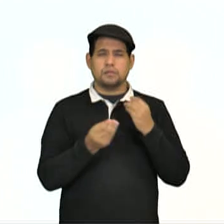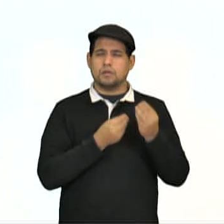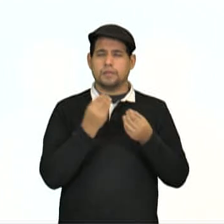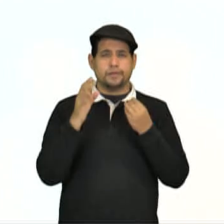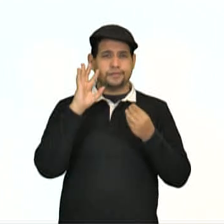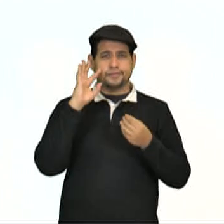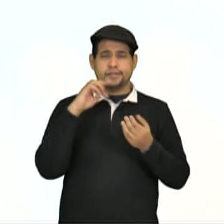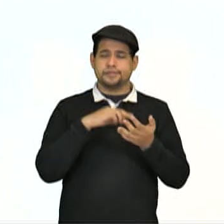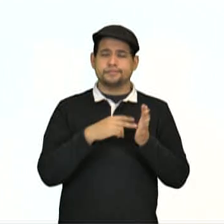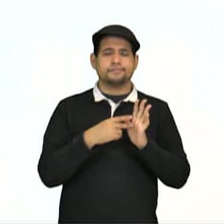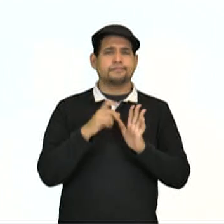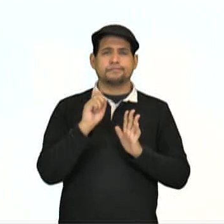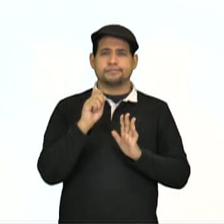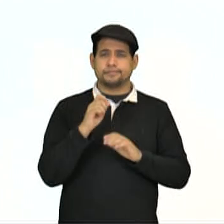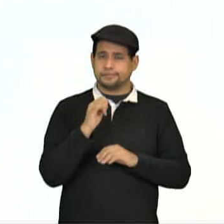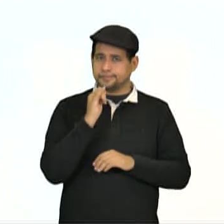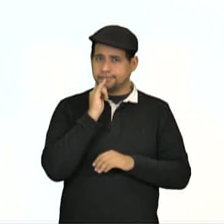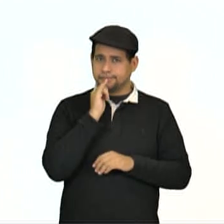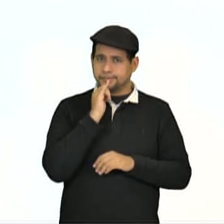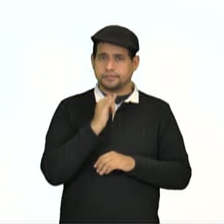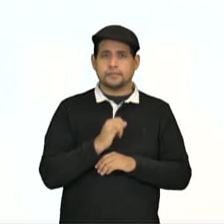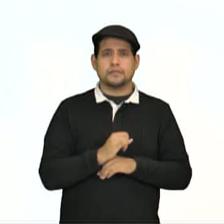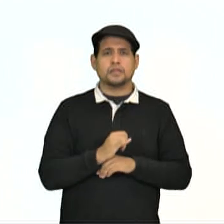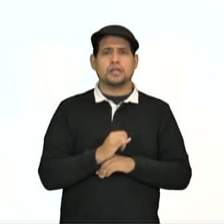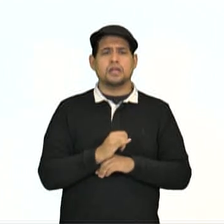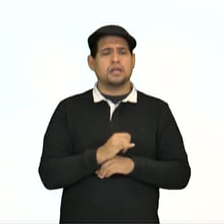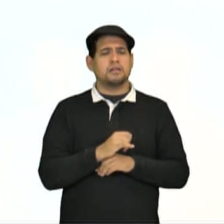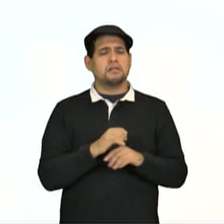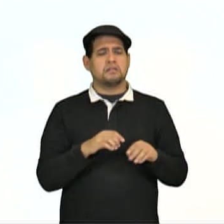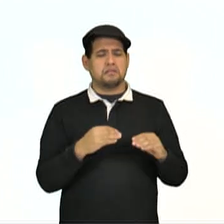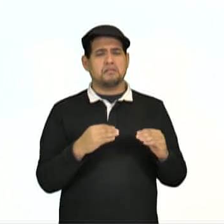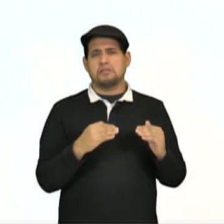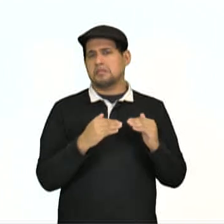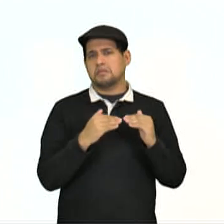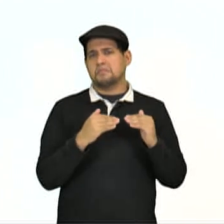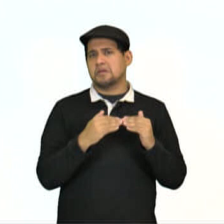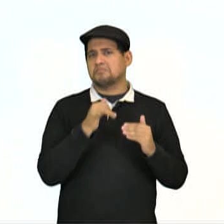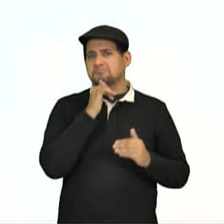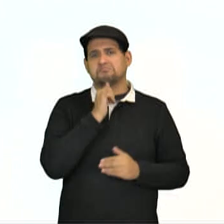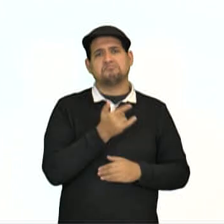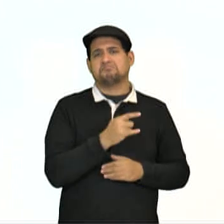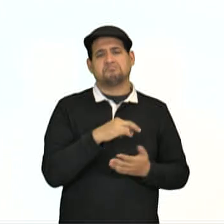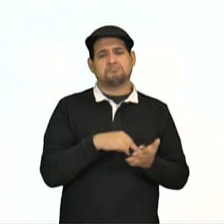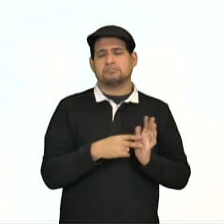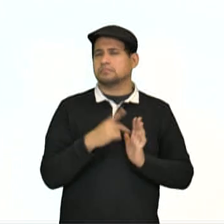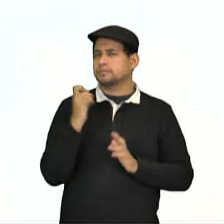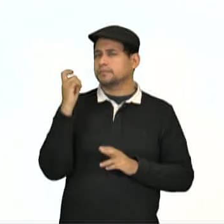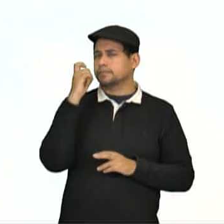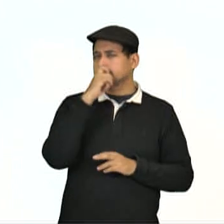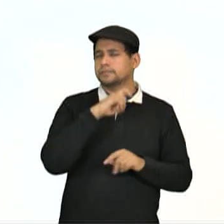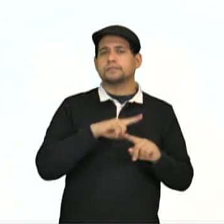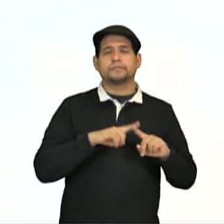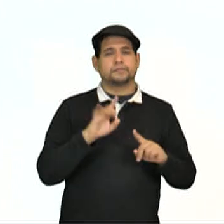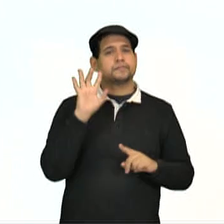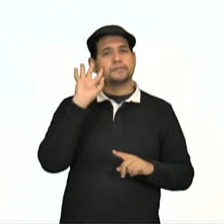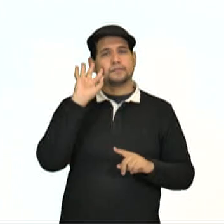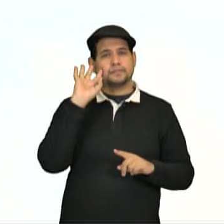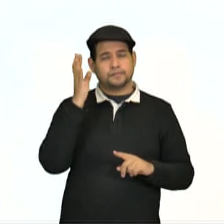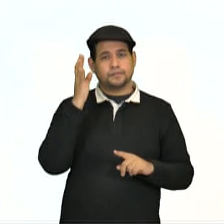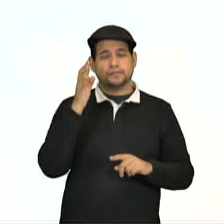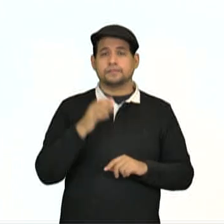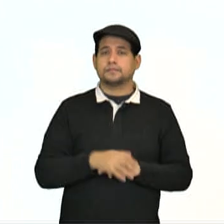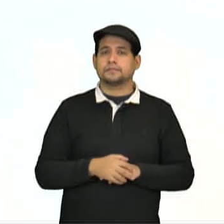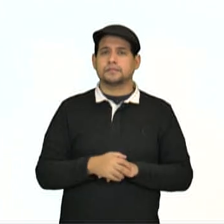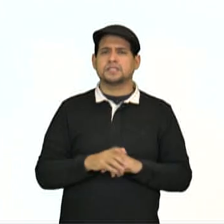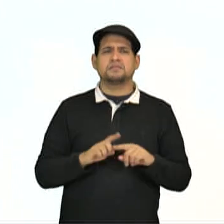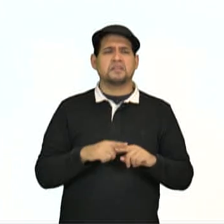é um sistema que ele também, assim, ele não é tão completo, mas ocorre, tá?